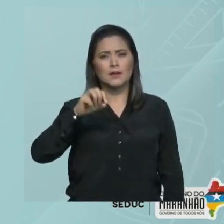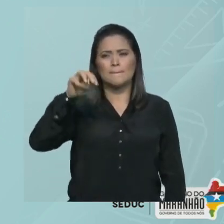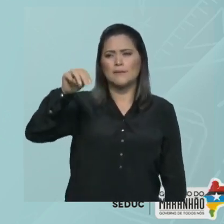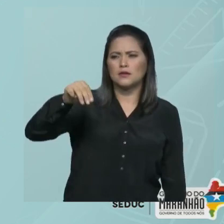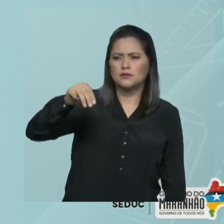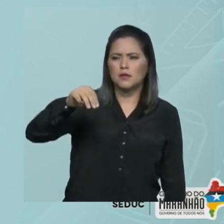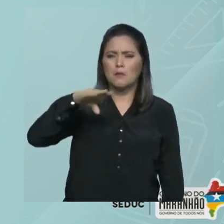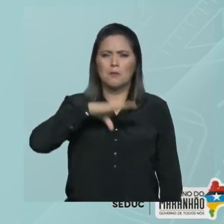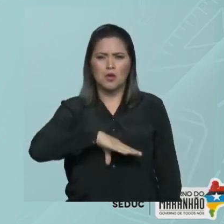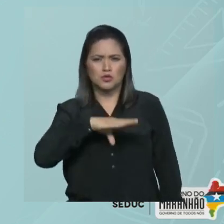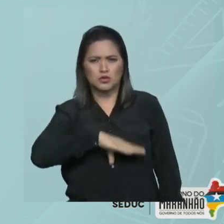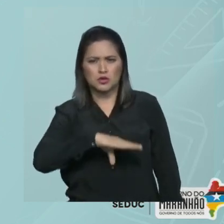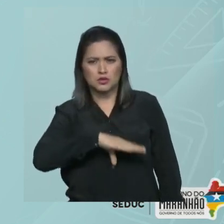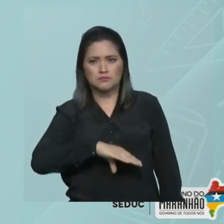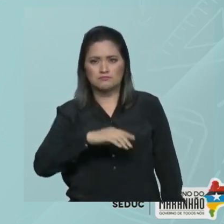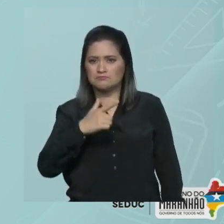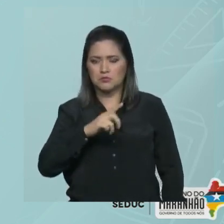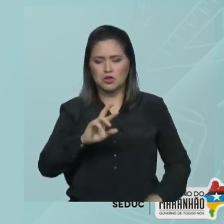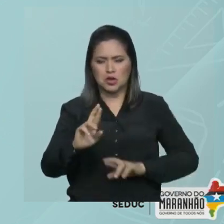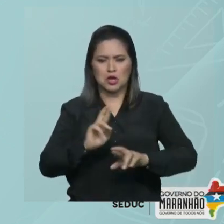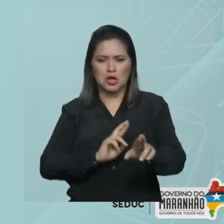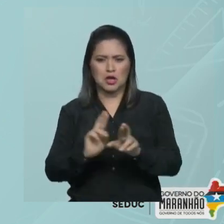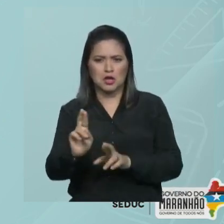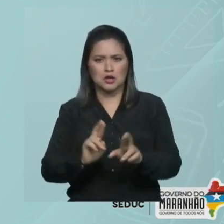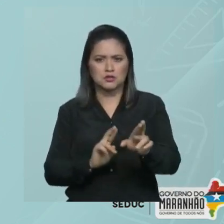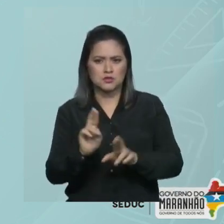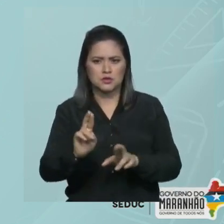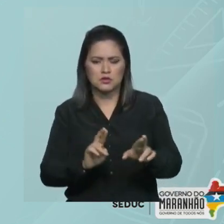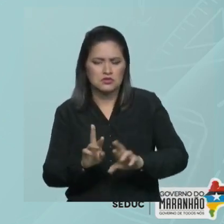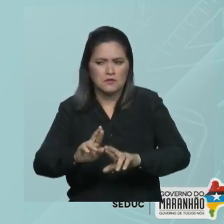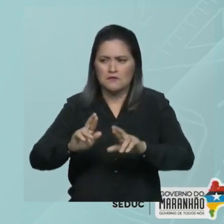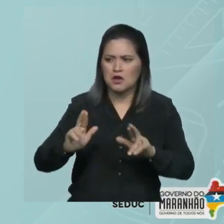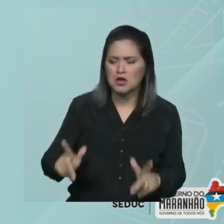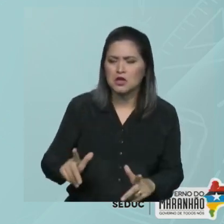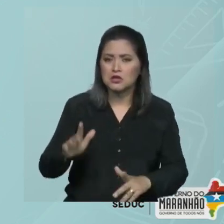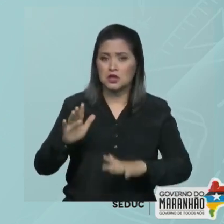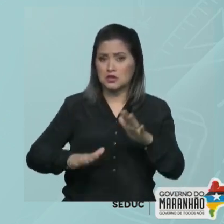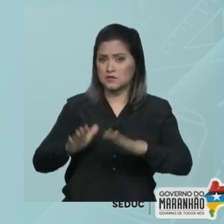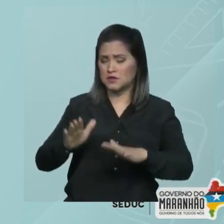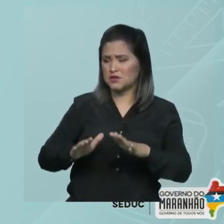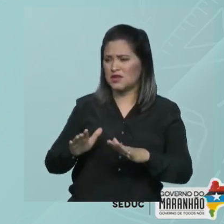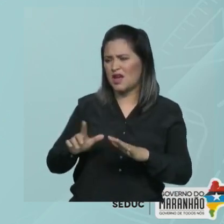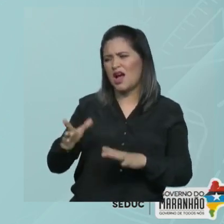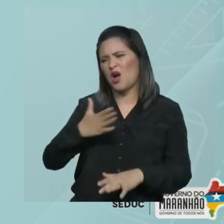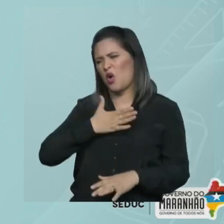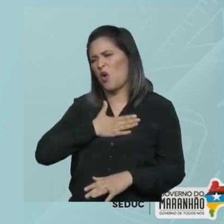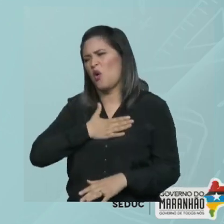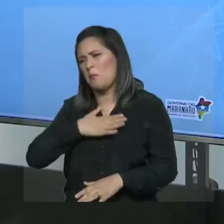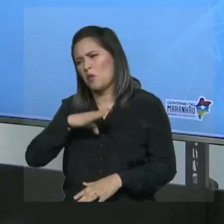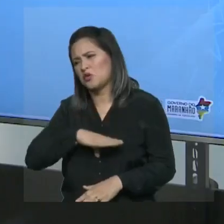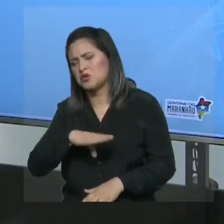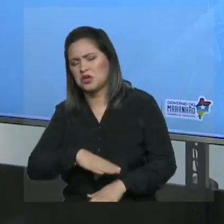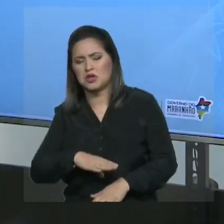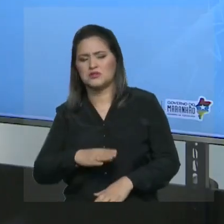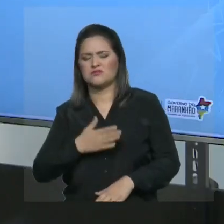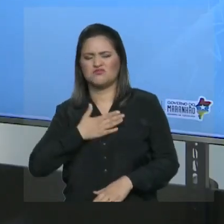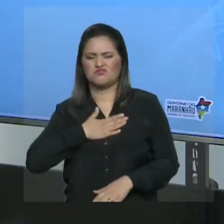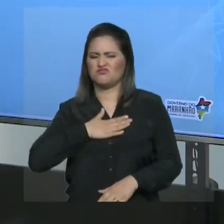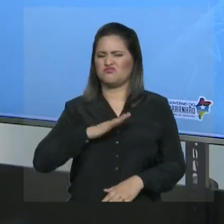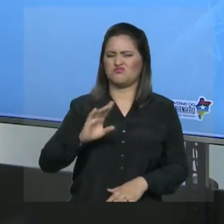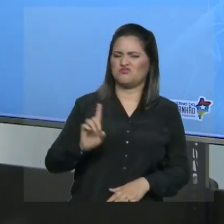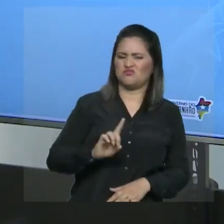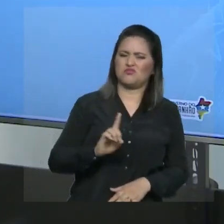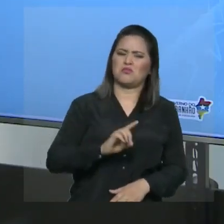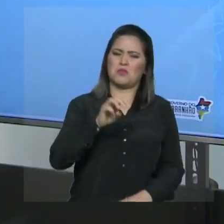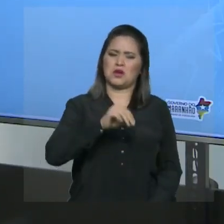português, né, não tem nada a ver, são totalmente diferentes. Tem muita gente que gosta de português, não gosta de matemática, e vice-versa.